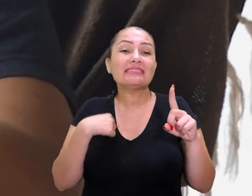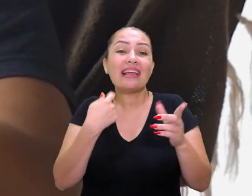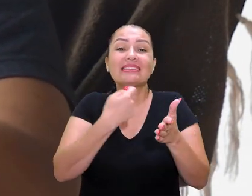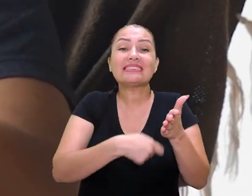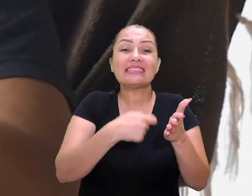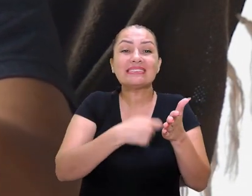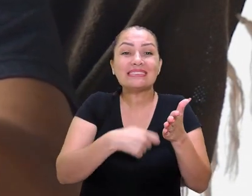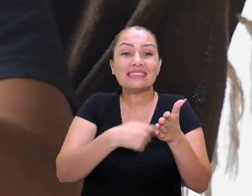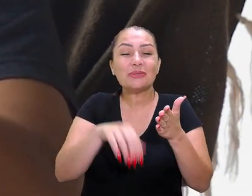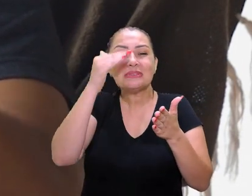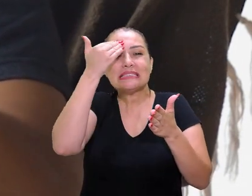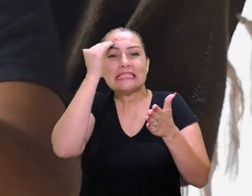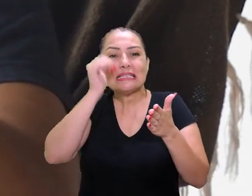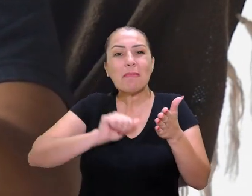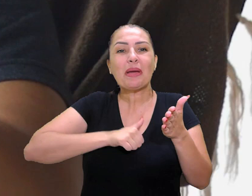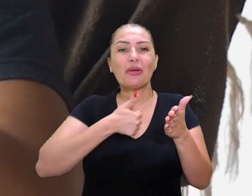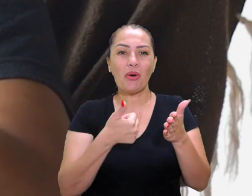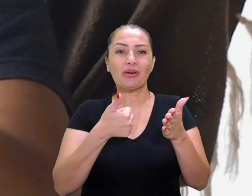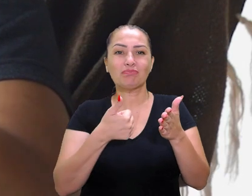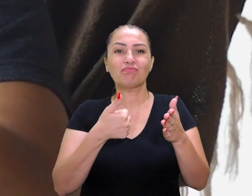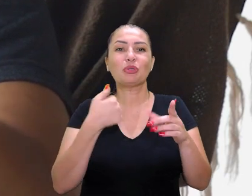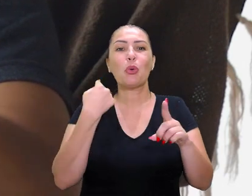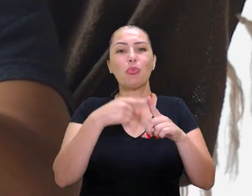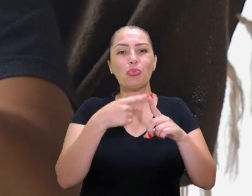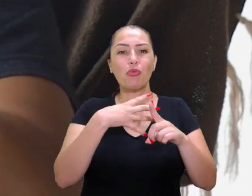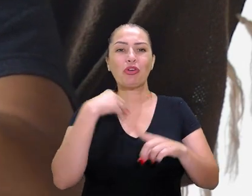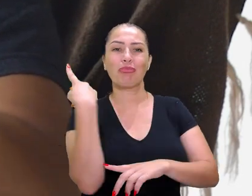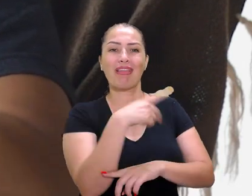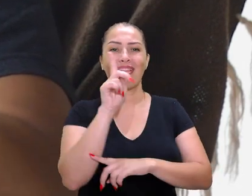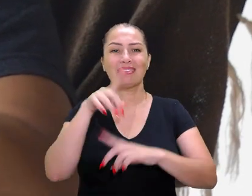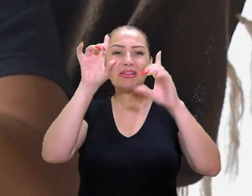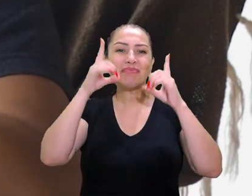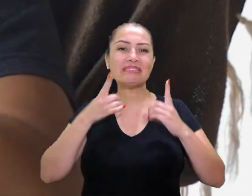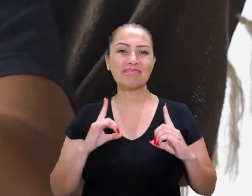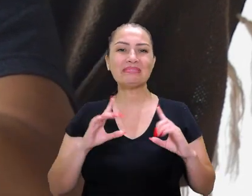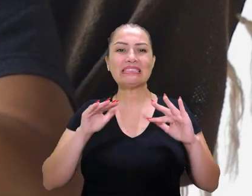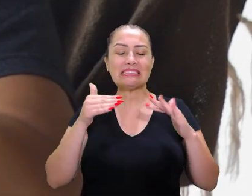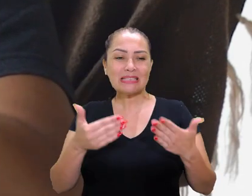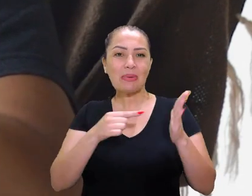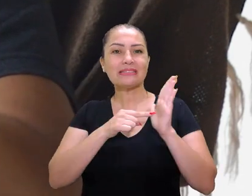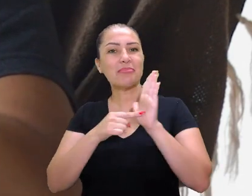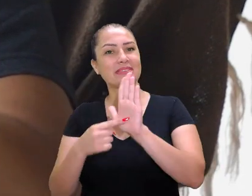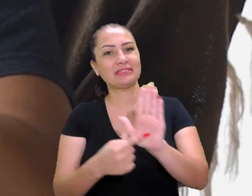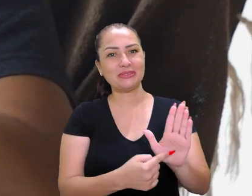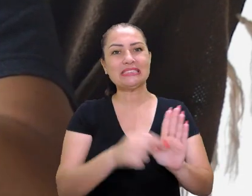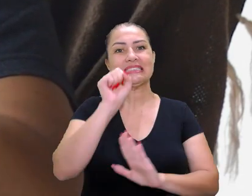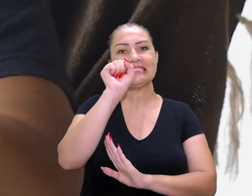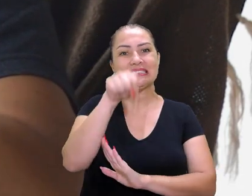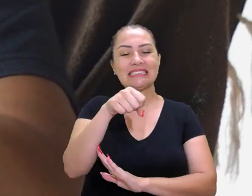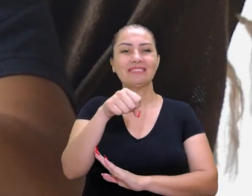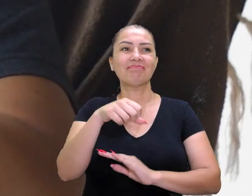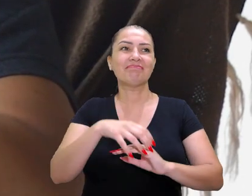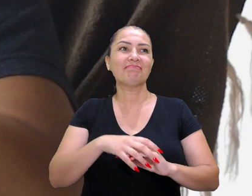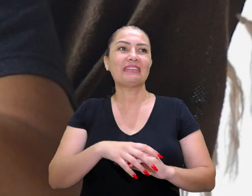vivia com o filho dela, que também era deficiente. Então os espetáculos, eles nos permitiam esse